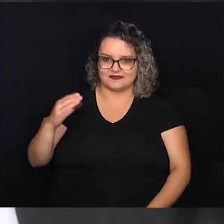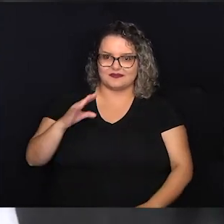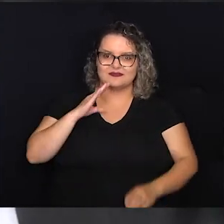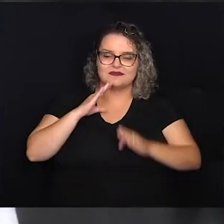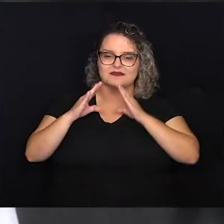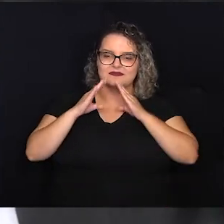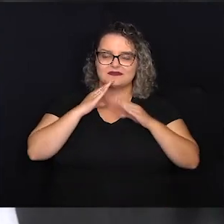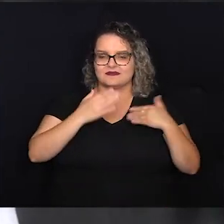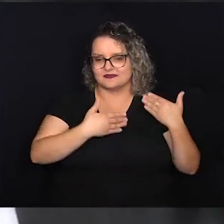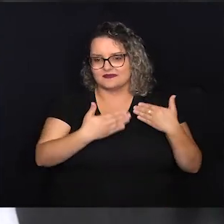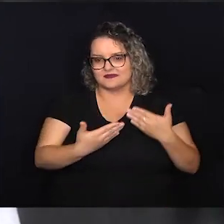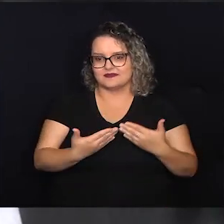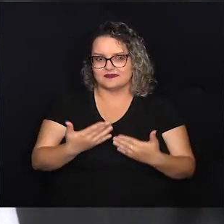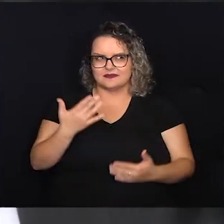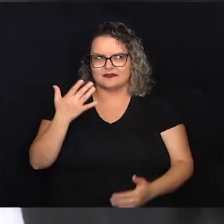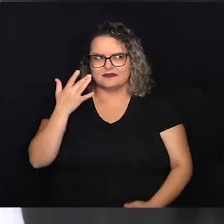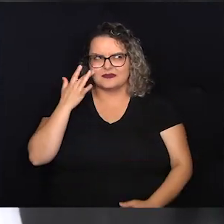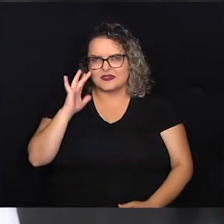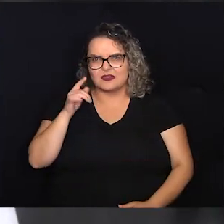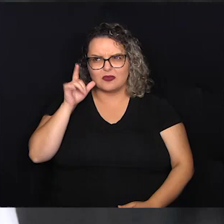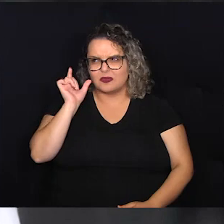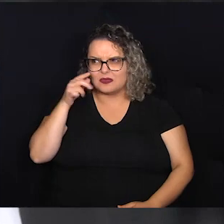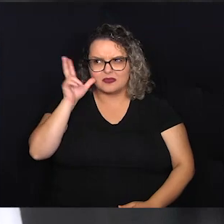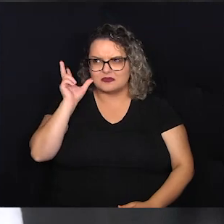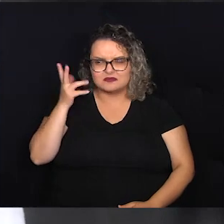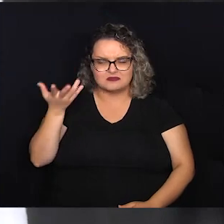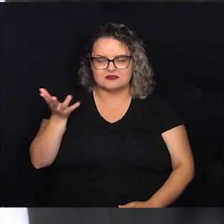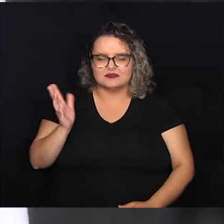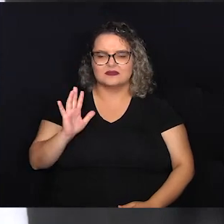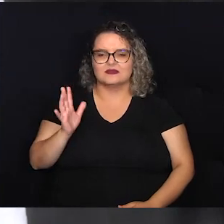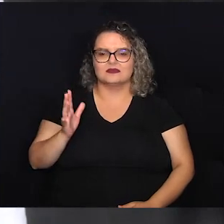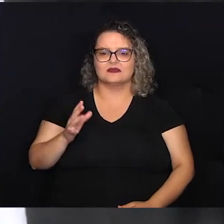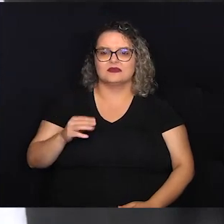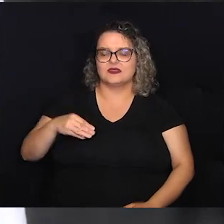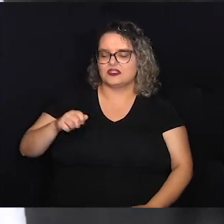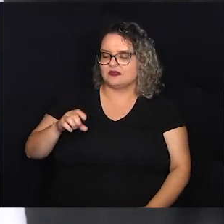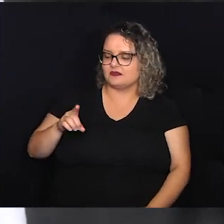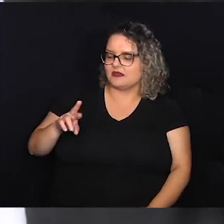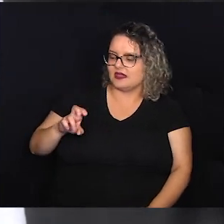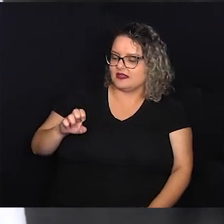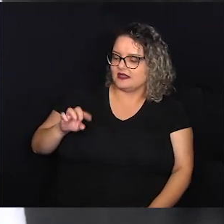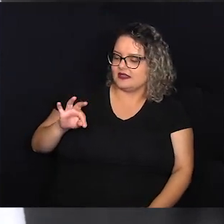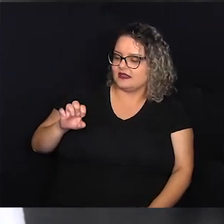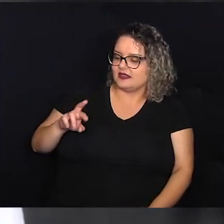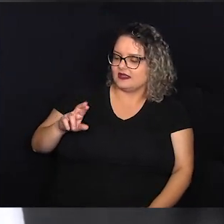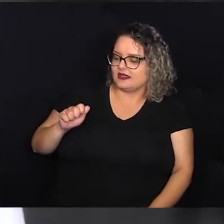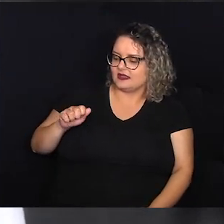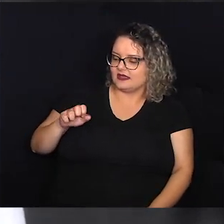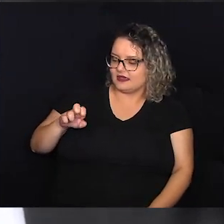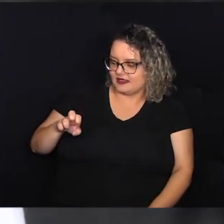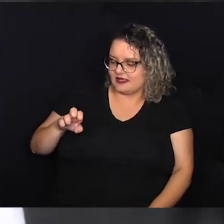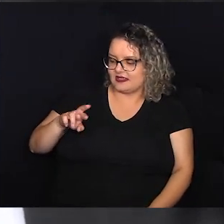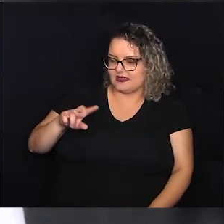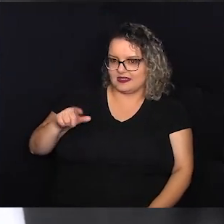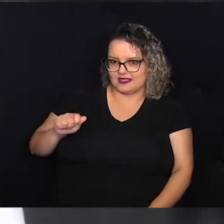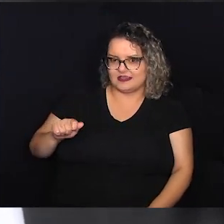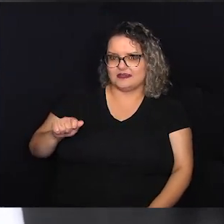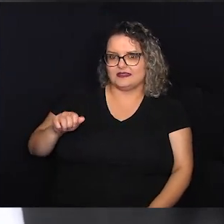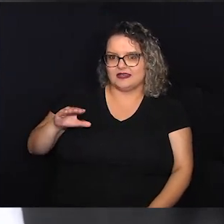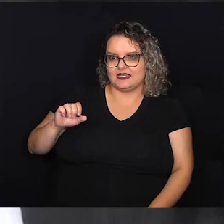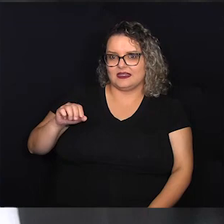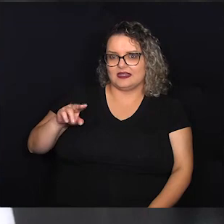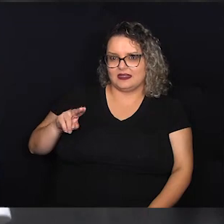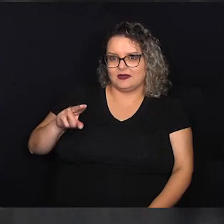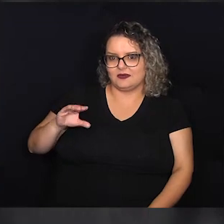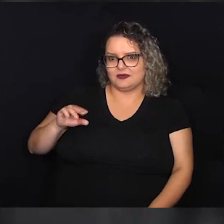Face recentemente, não sei se foi hoje, ontem, de Madre Teresa de Calcutá. Quem julga não tem tempo de